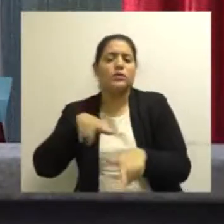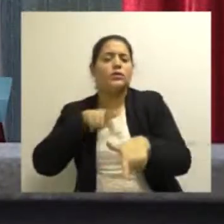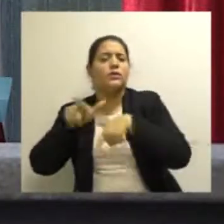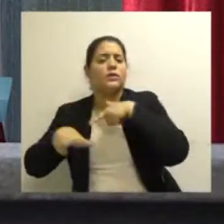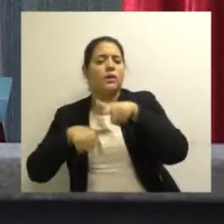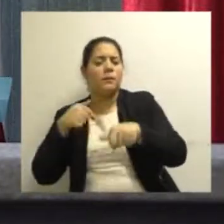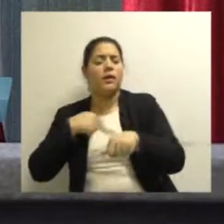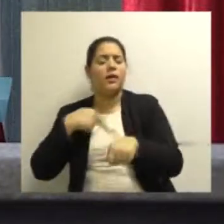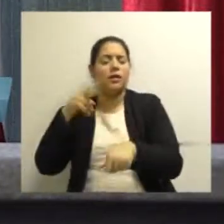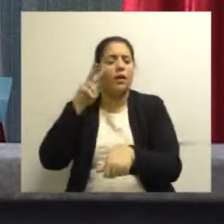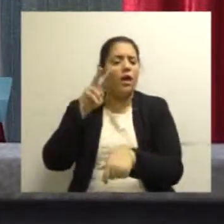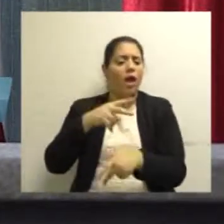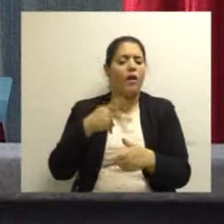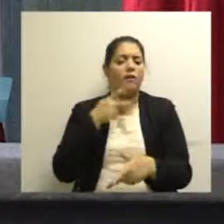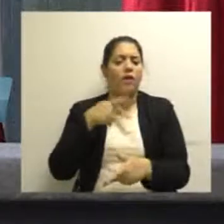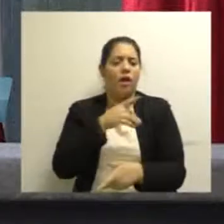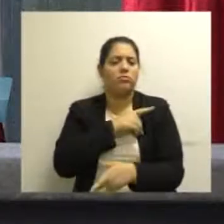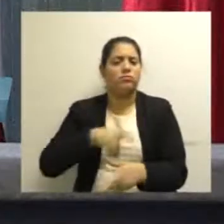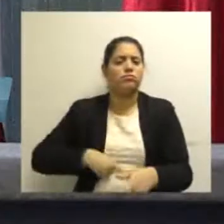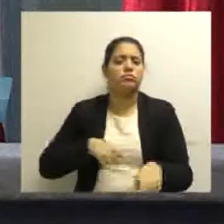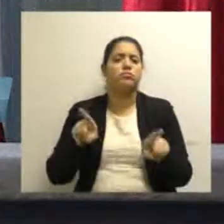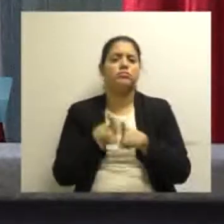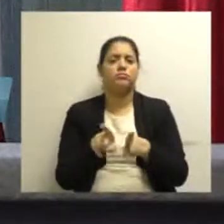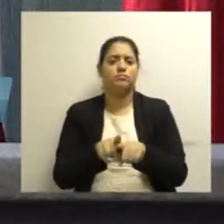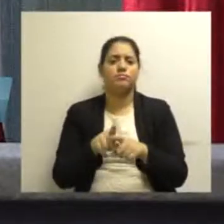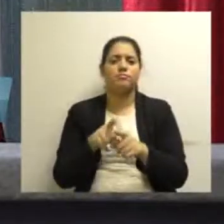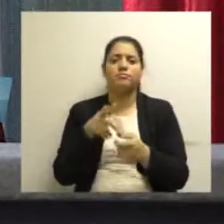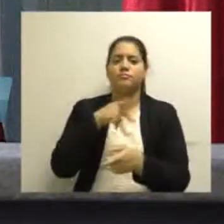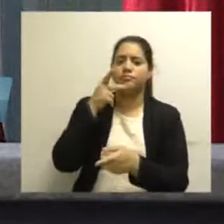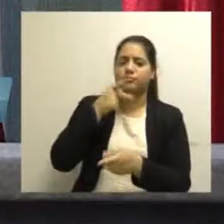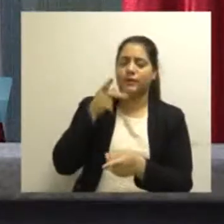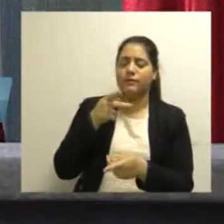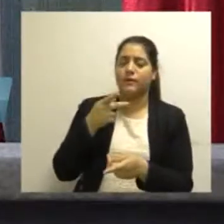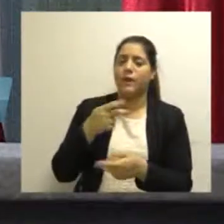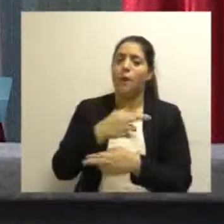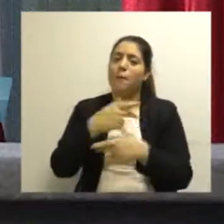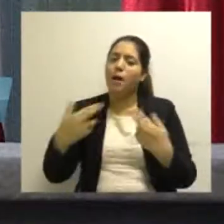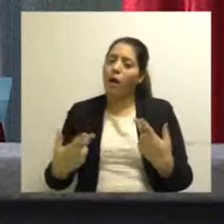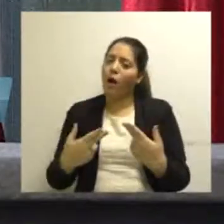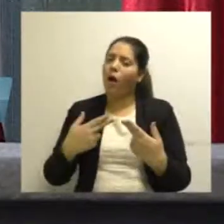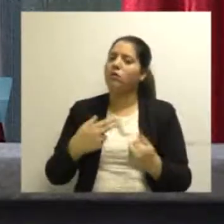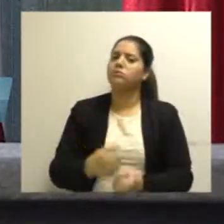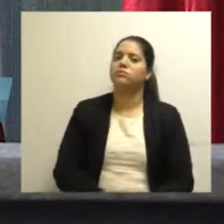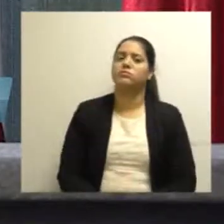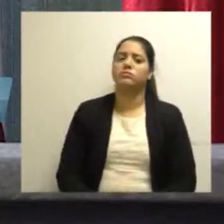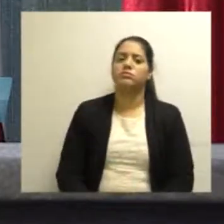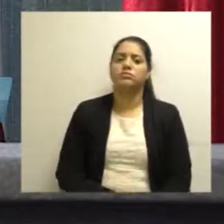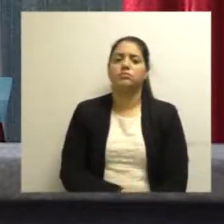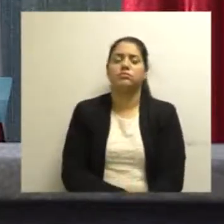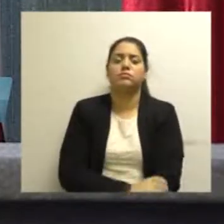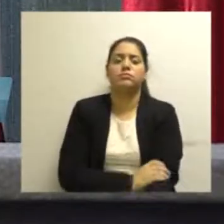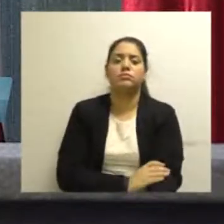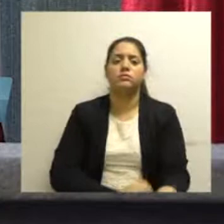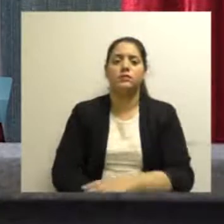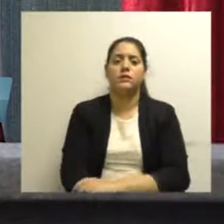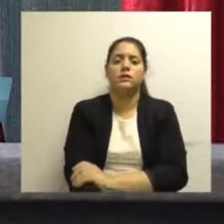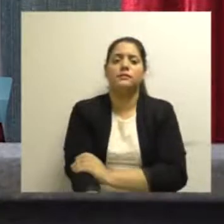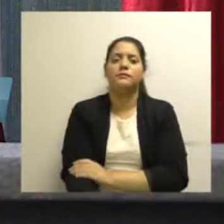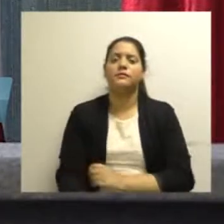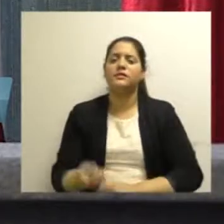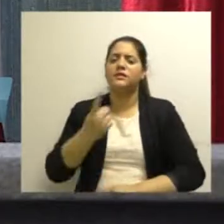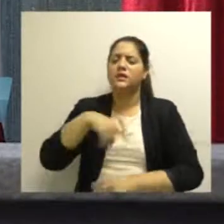E eu ouso aqui, senhor presidente, senhores deputados, e afirmar algo que não é algo da sensibilidade,